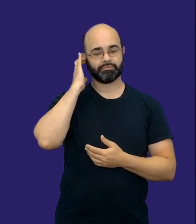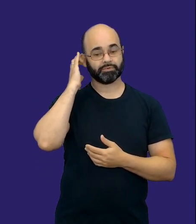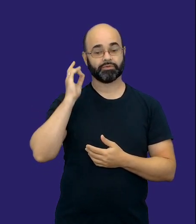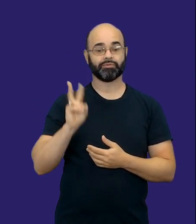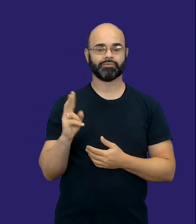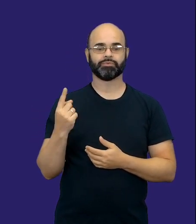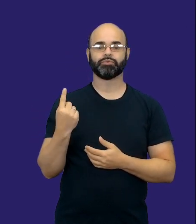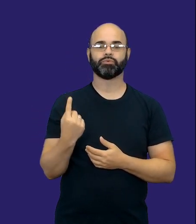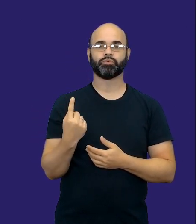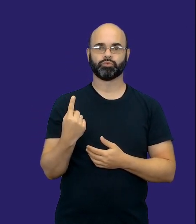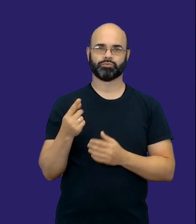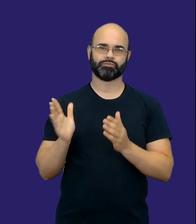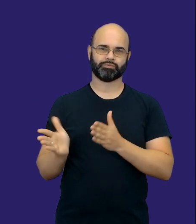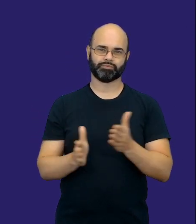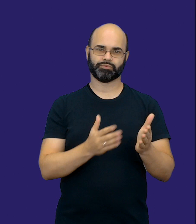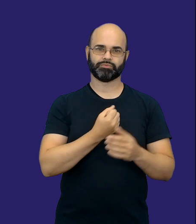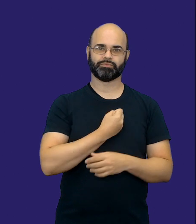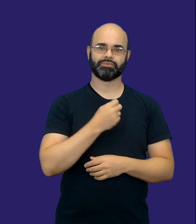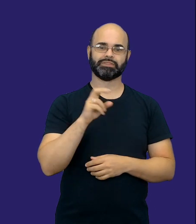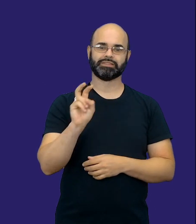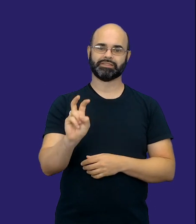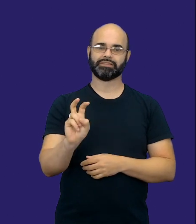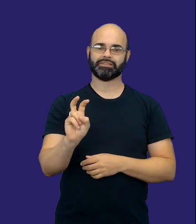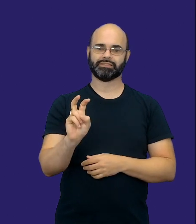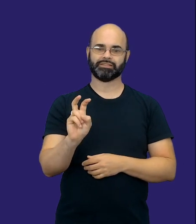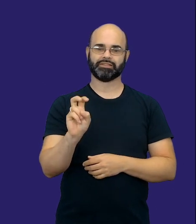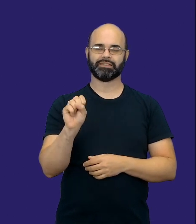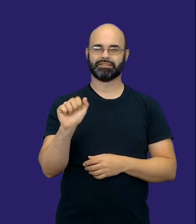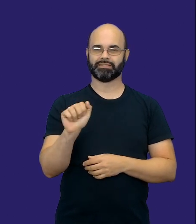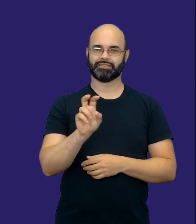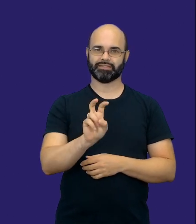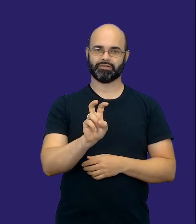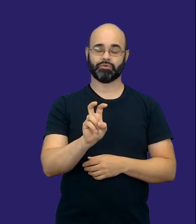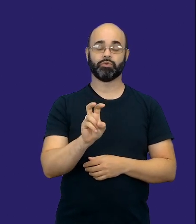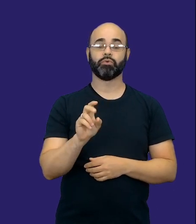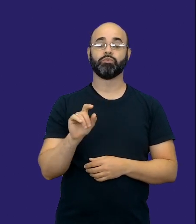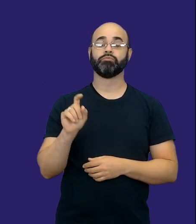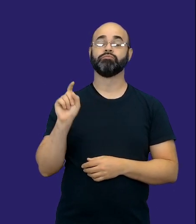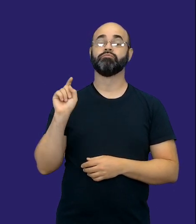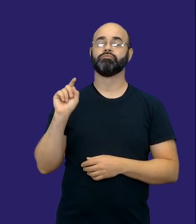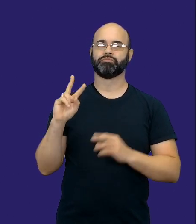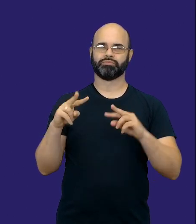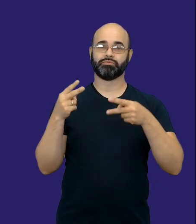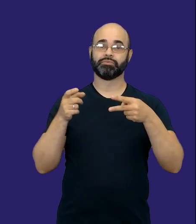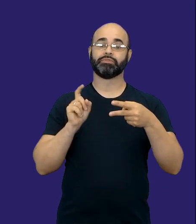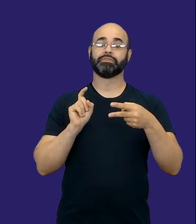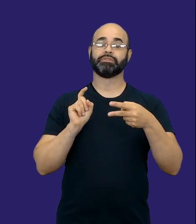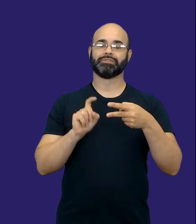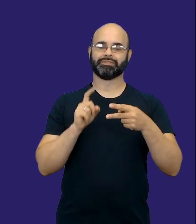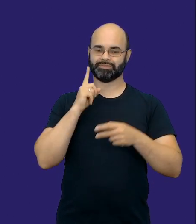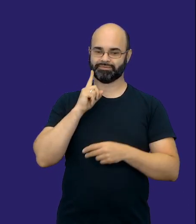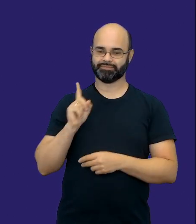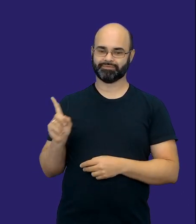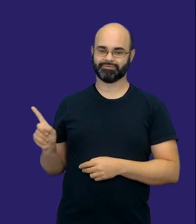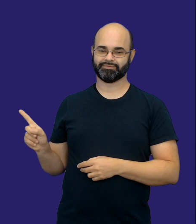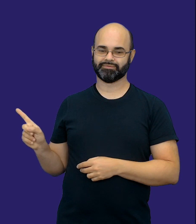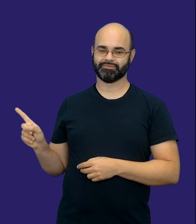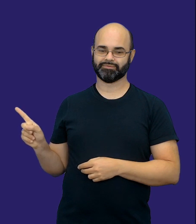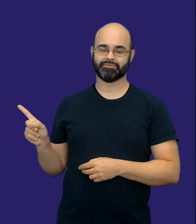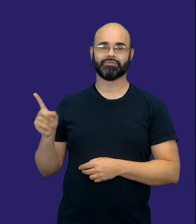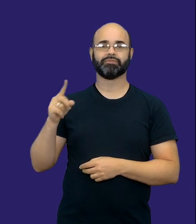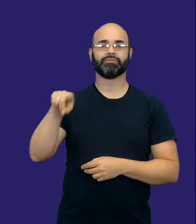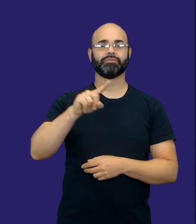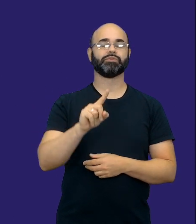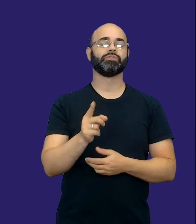1, dessa sequência de atividades 5. Ao clicar aqui, a gente já verifica o link, né, aqui onde vocês podem copiar e